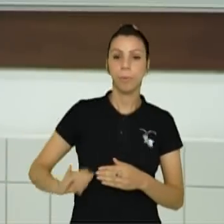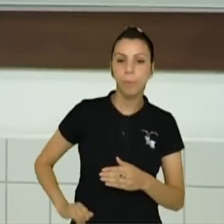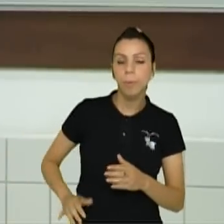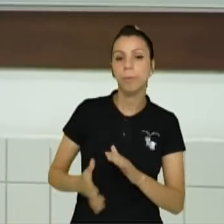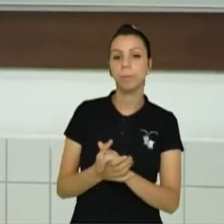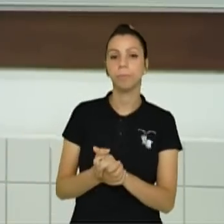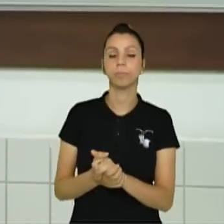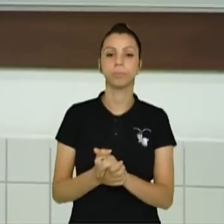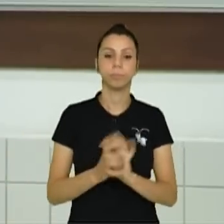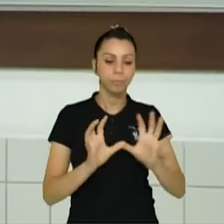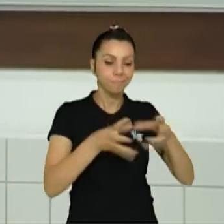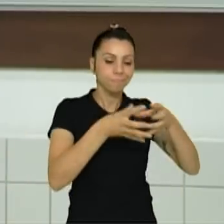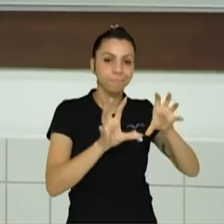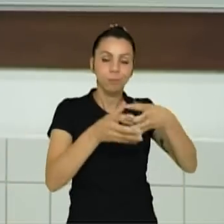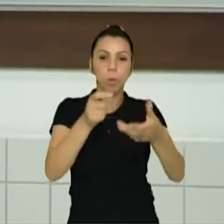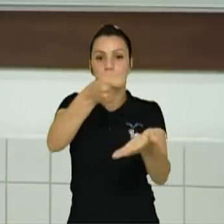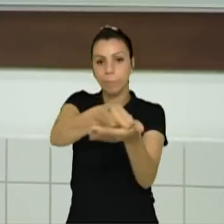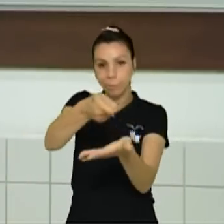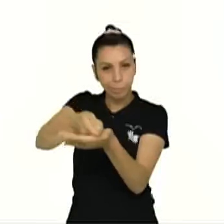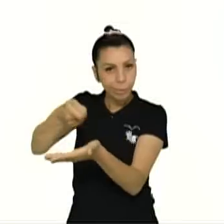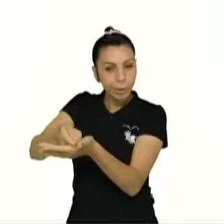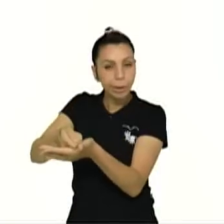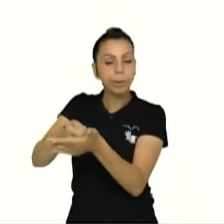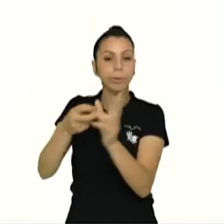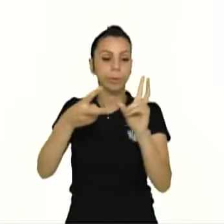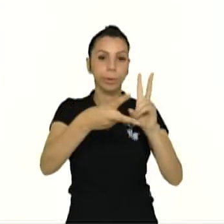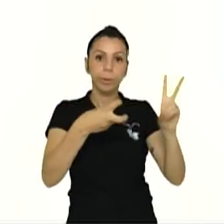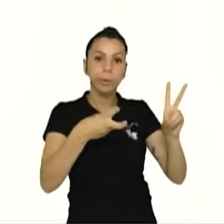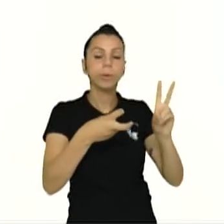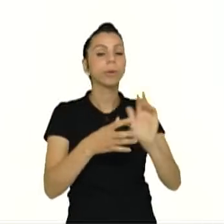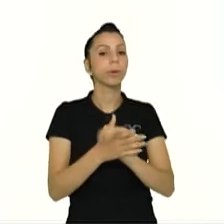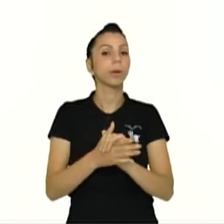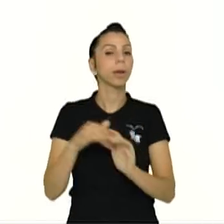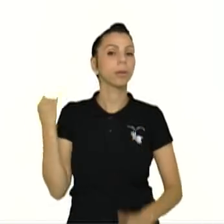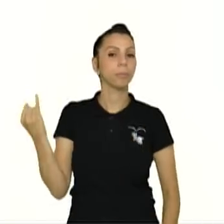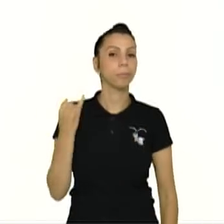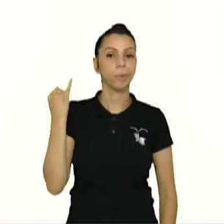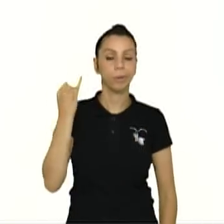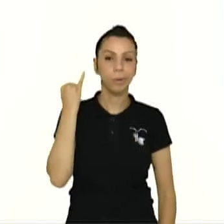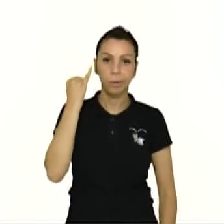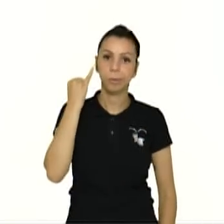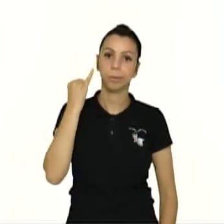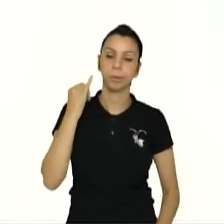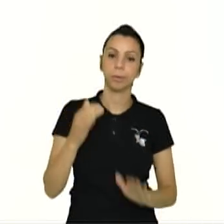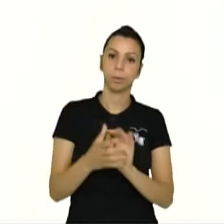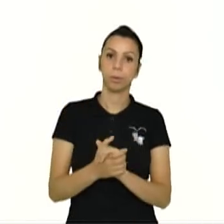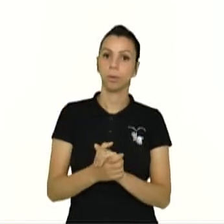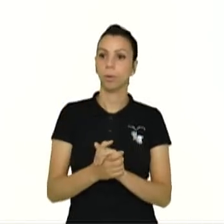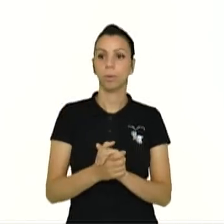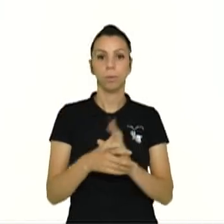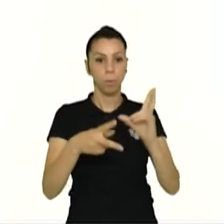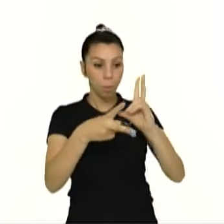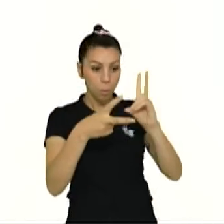os aldeamentos indígenas, é importante frisar o quê? Que nem todos aceitaram isso. Tá?